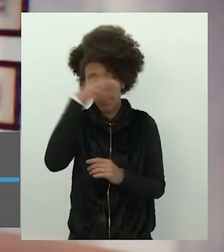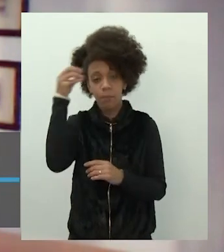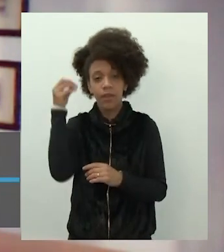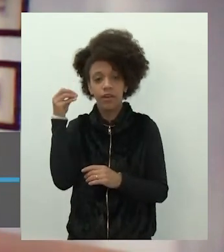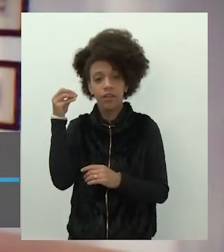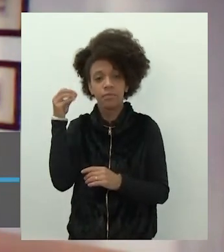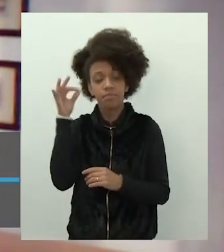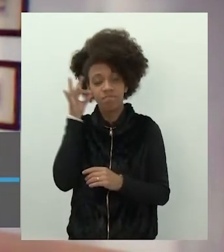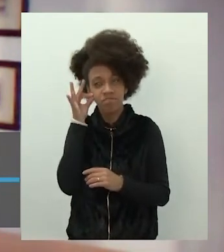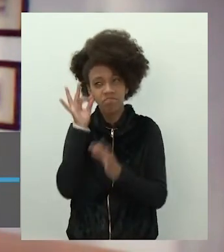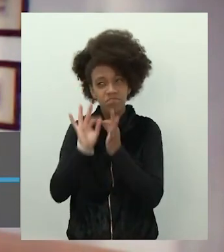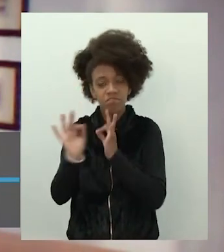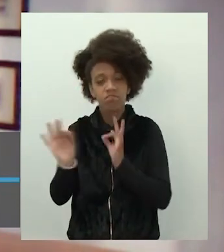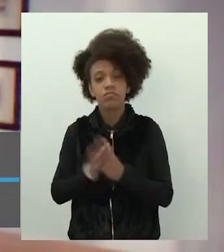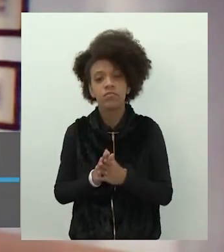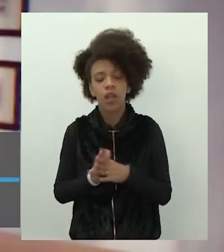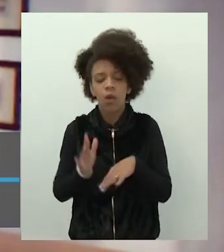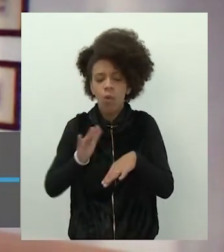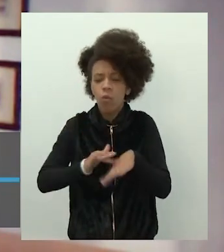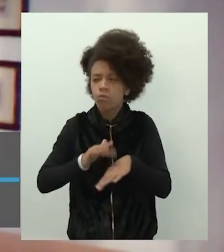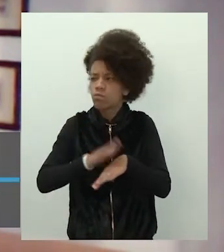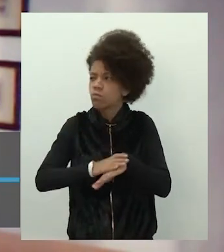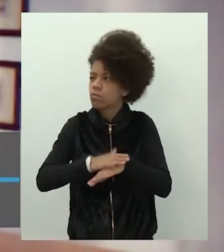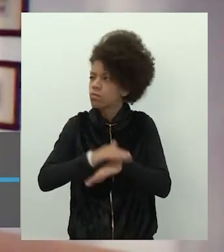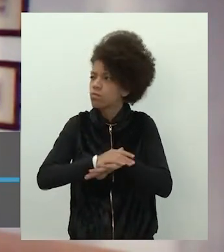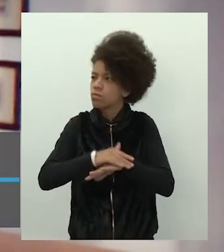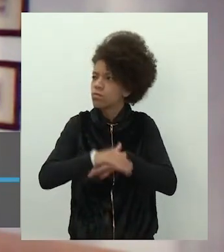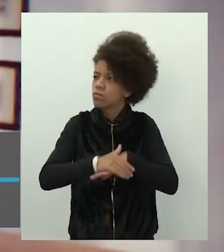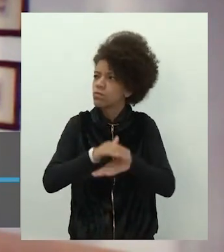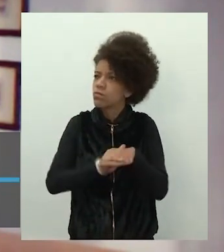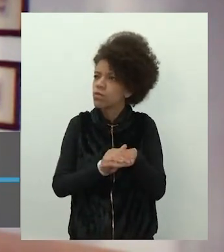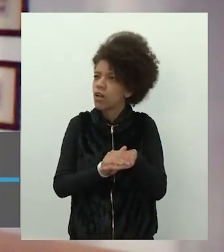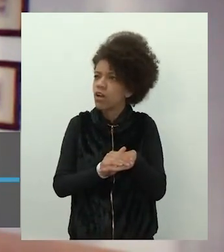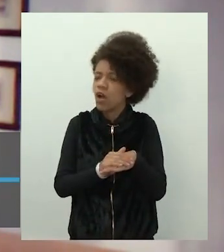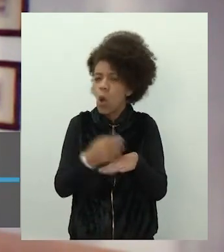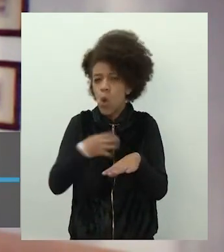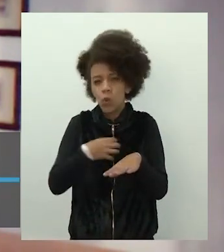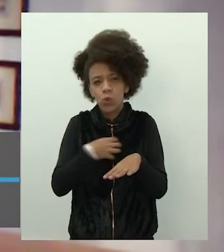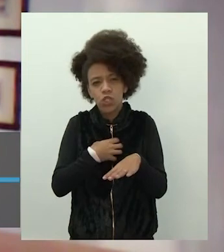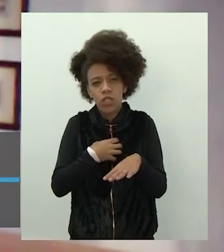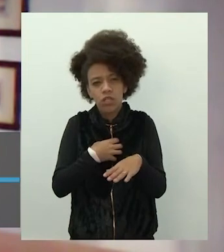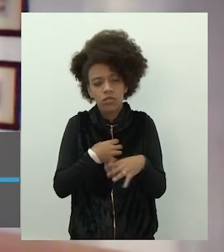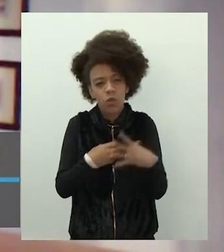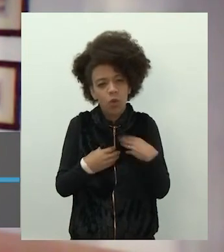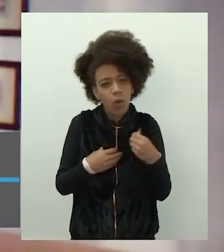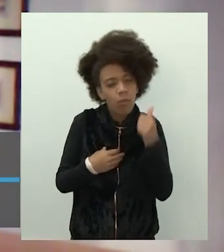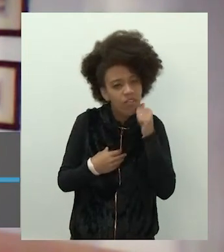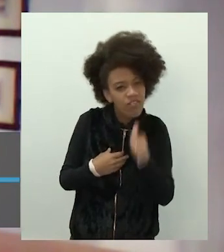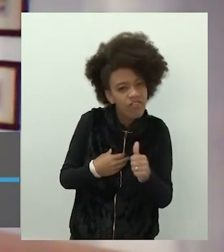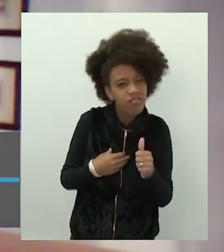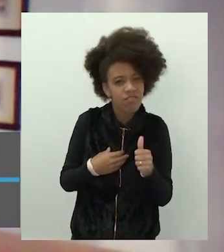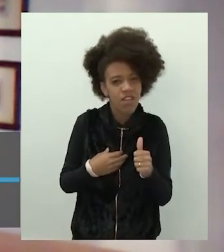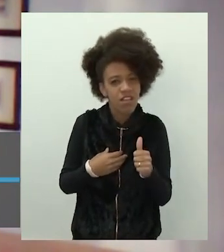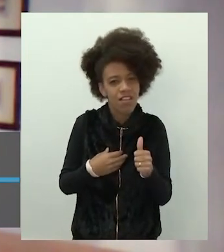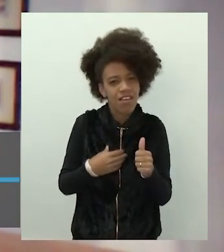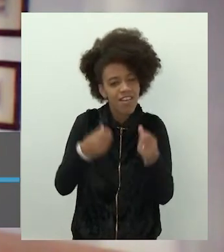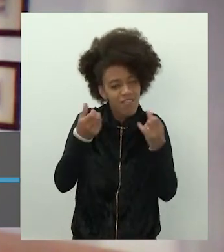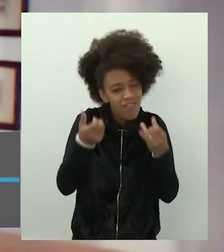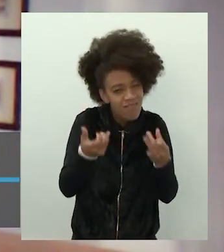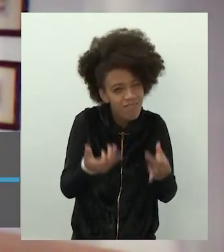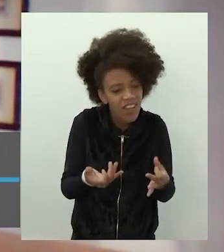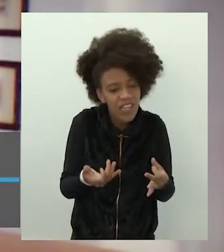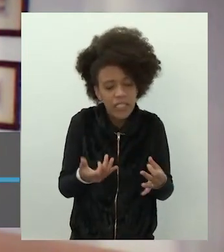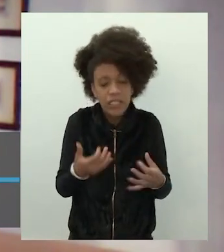O toque da mão da filha, o modo como a filha fala com ela, tudo isso traz